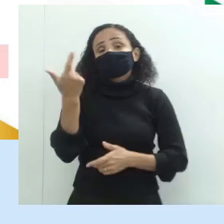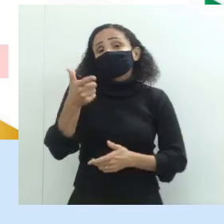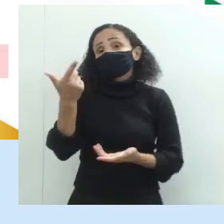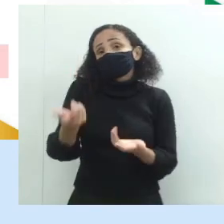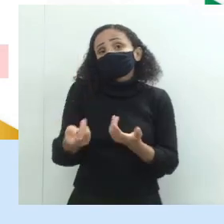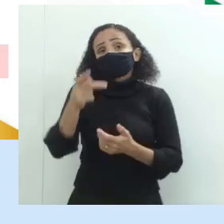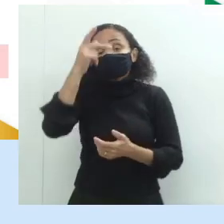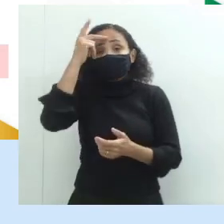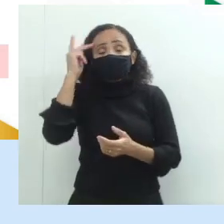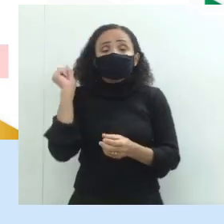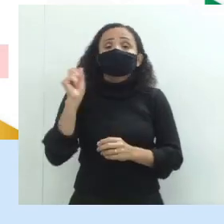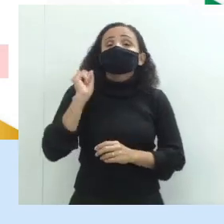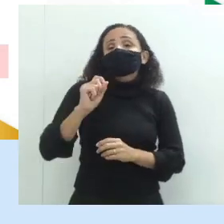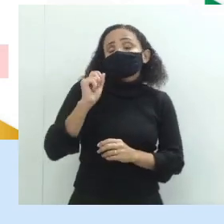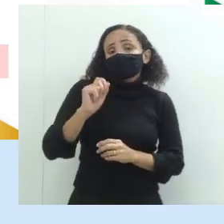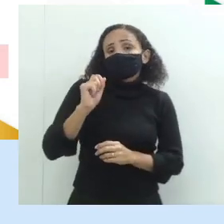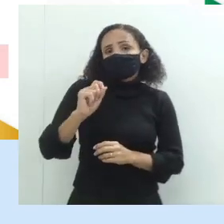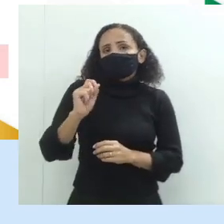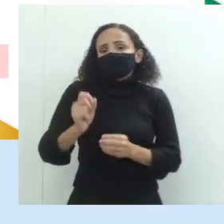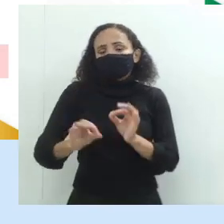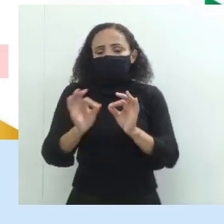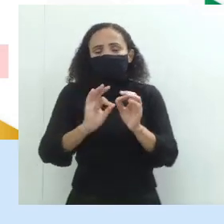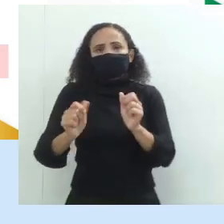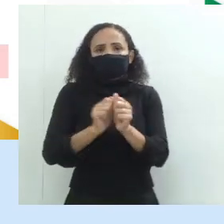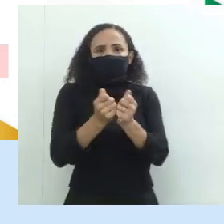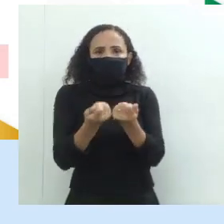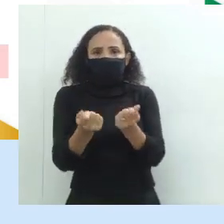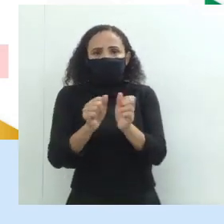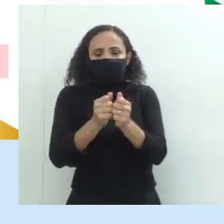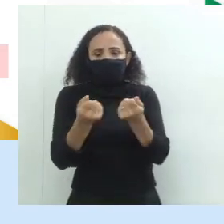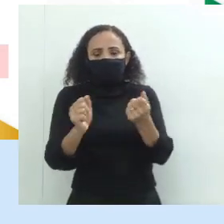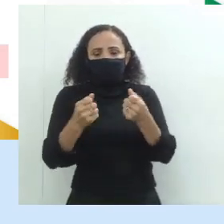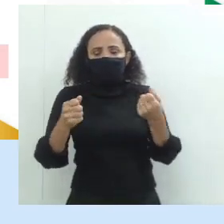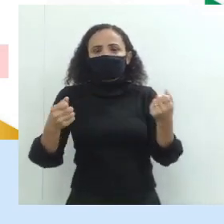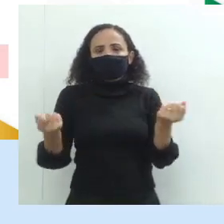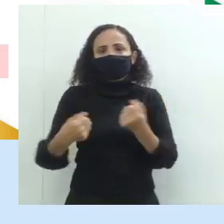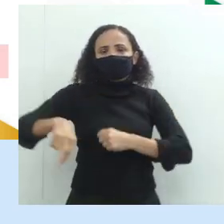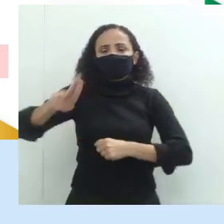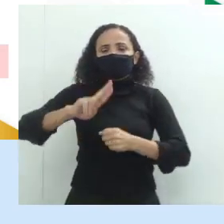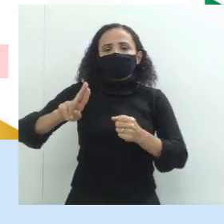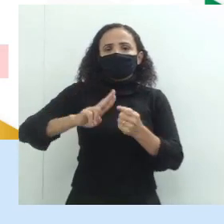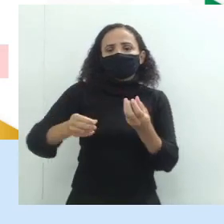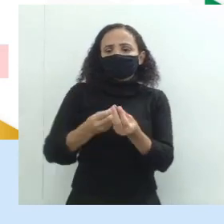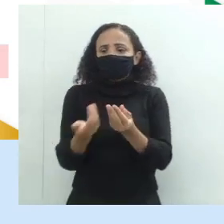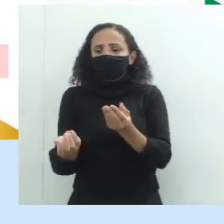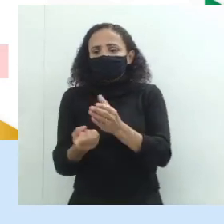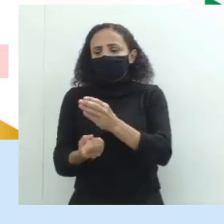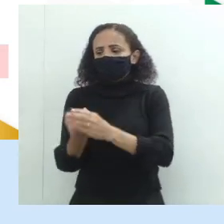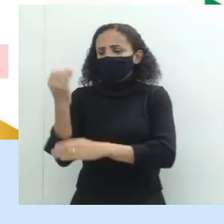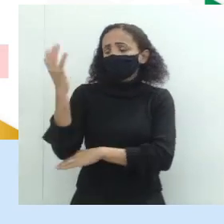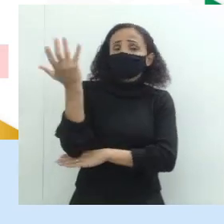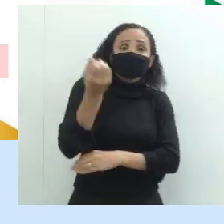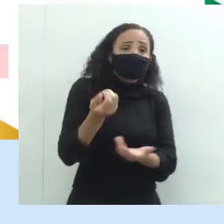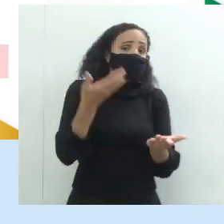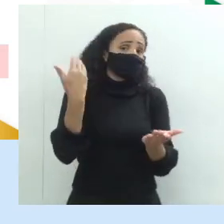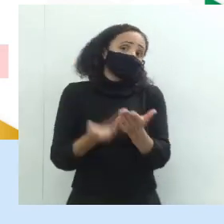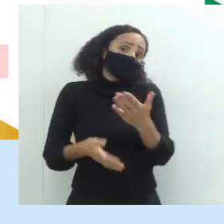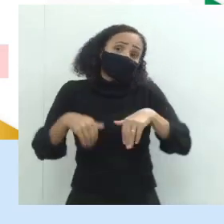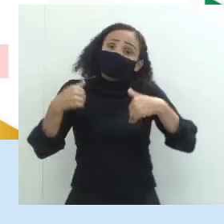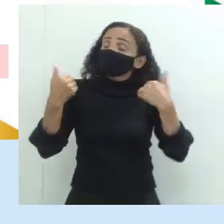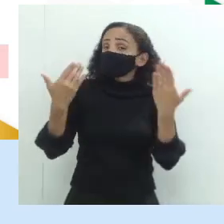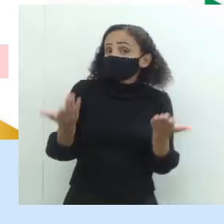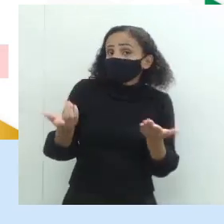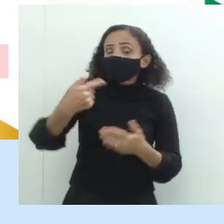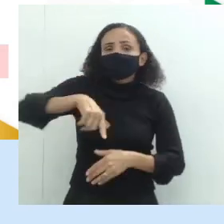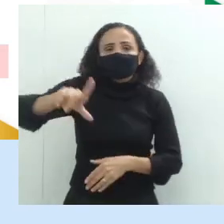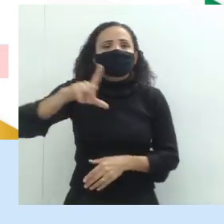faziam consumir, retirar o papiro para usar e não fazer o replantio. E aí nós perdemos. O mais próximo que